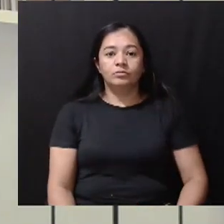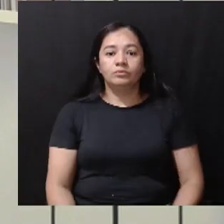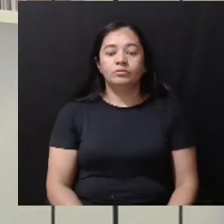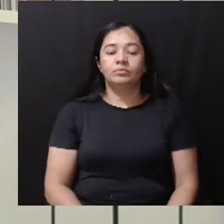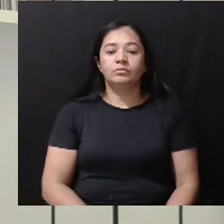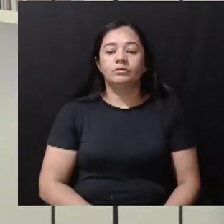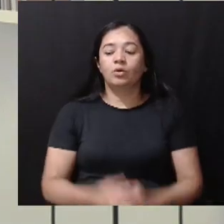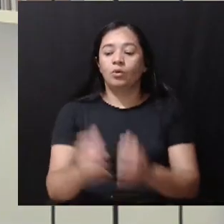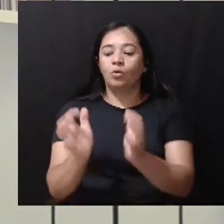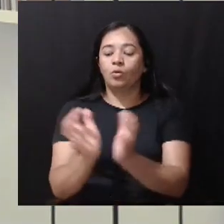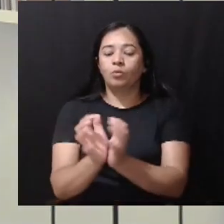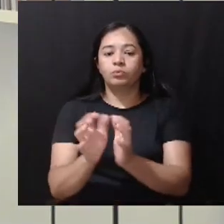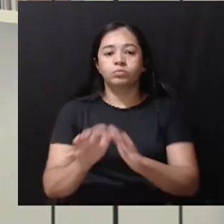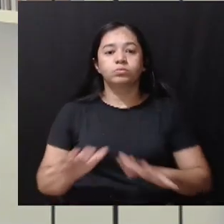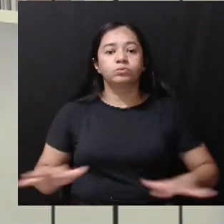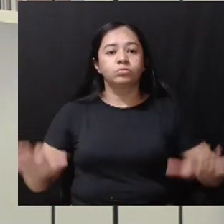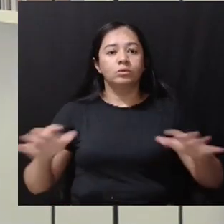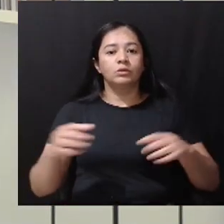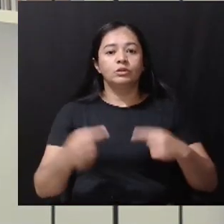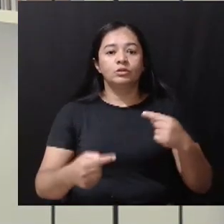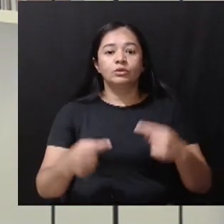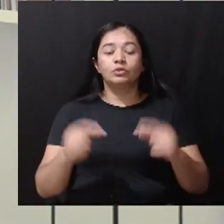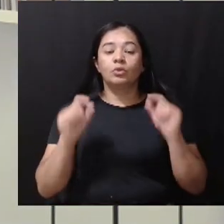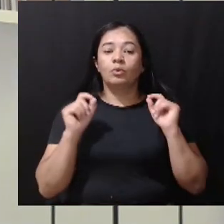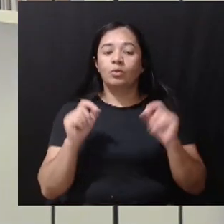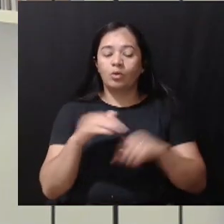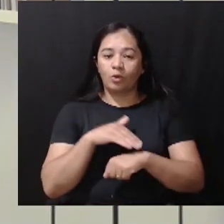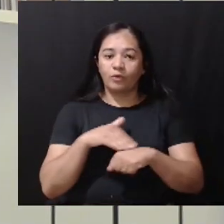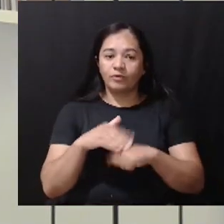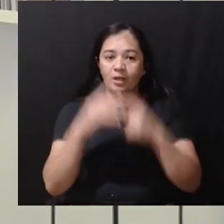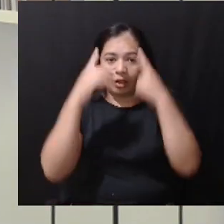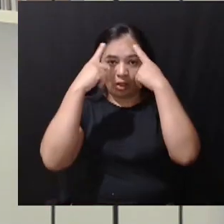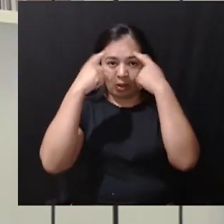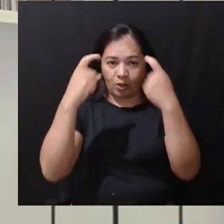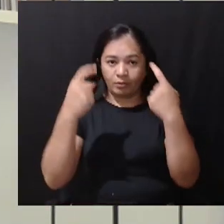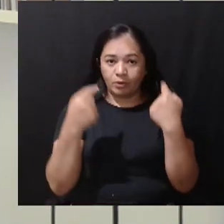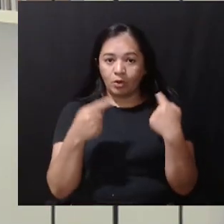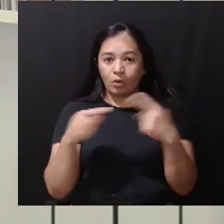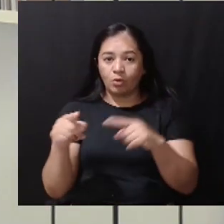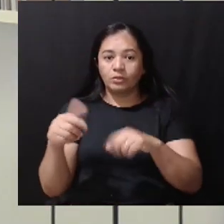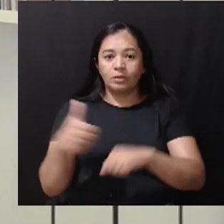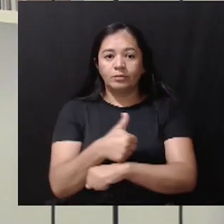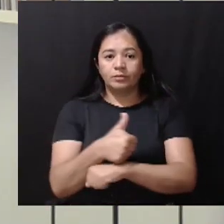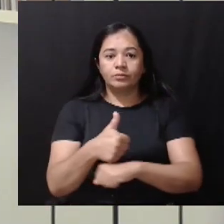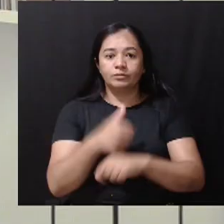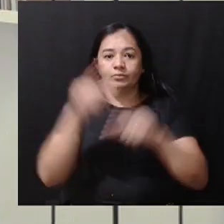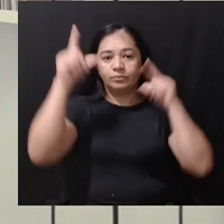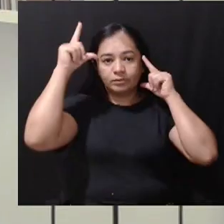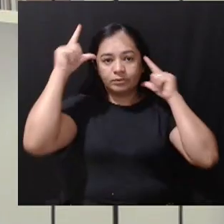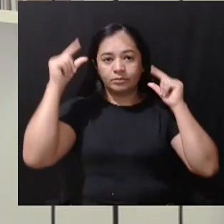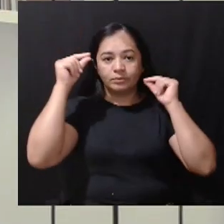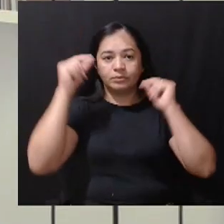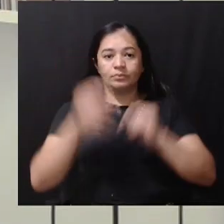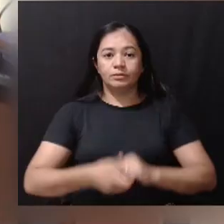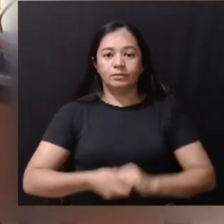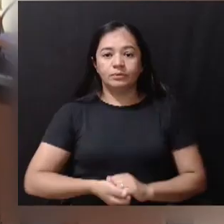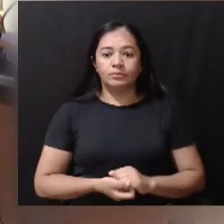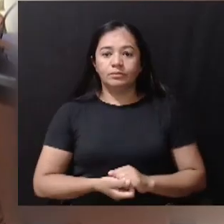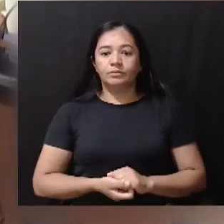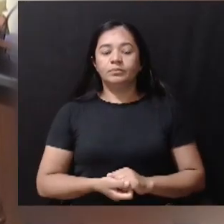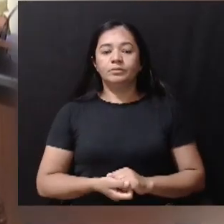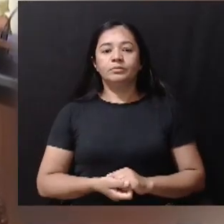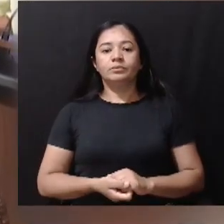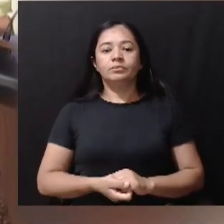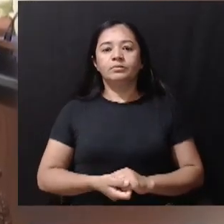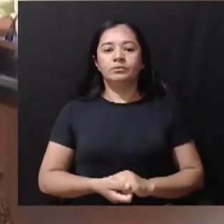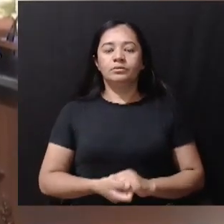foi debatido o enfrentamento à violência contra profissionais da enfermagem. A Câmara Municipal